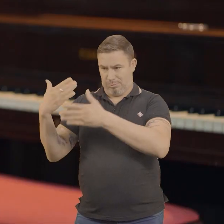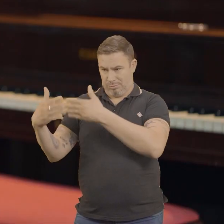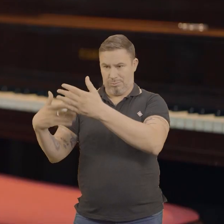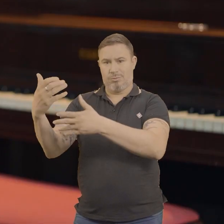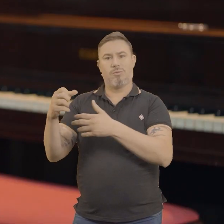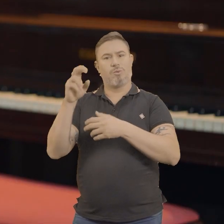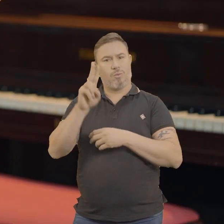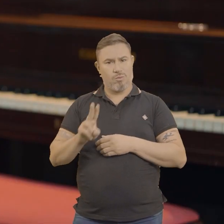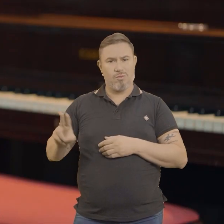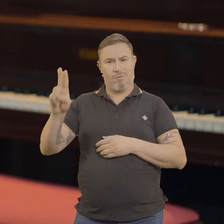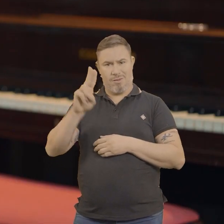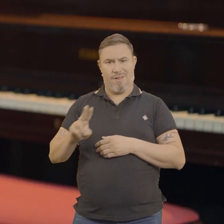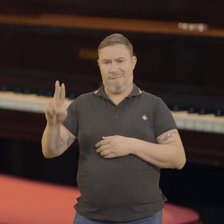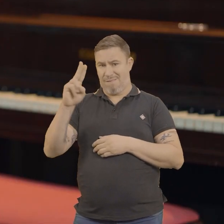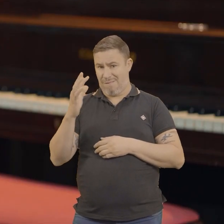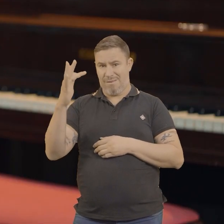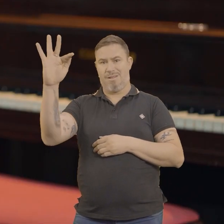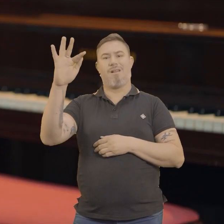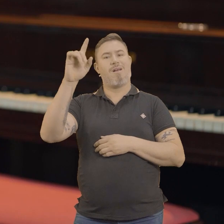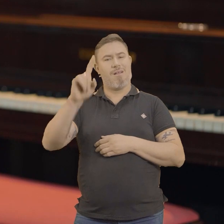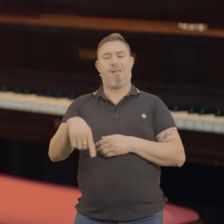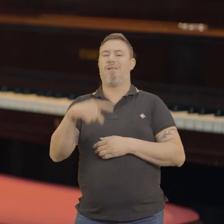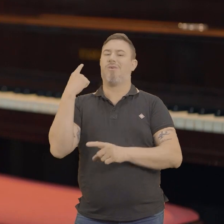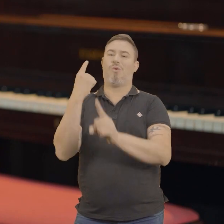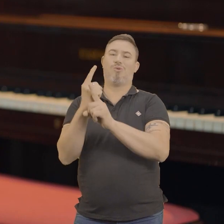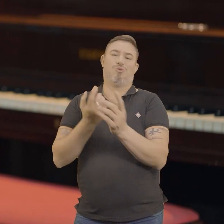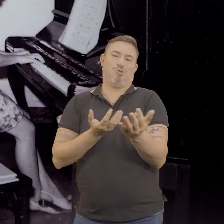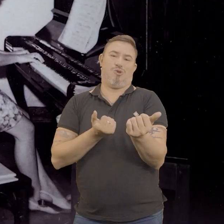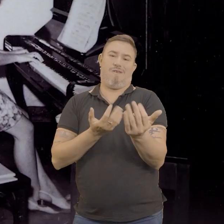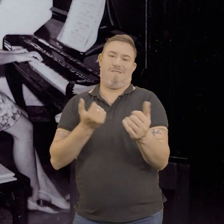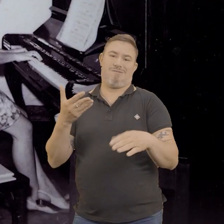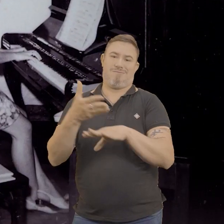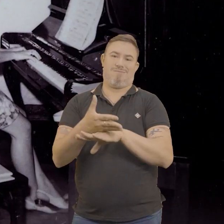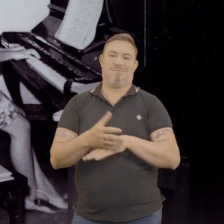da Universidade Federal, então ela era um ponto de encontro da juventude.